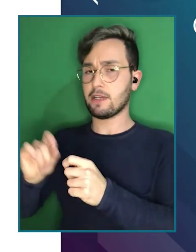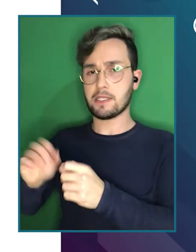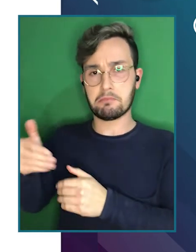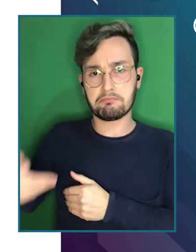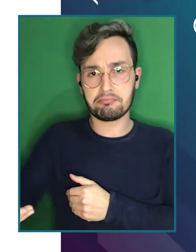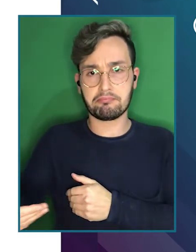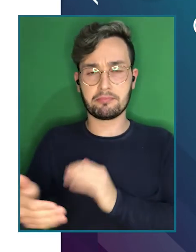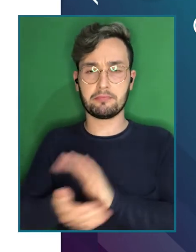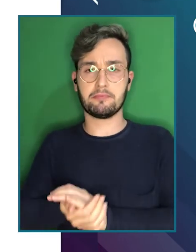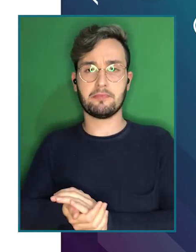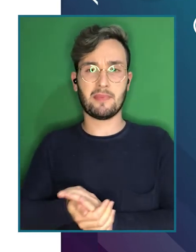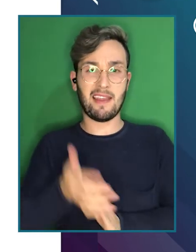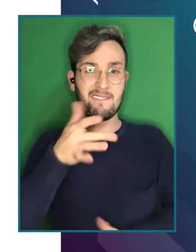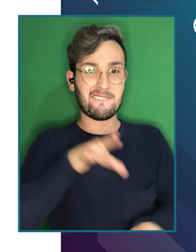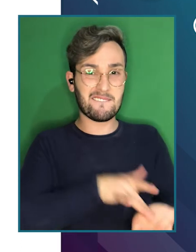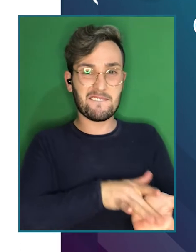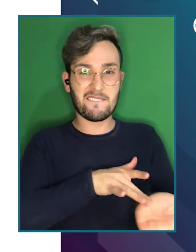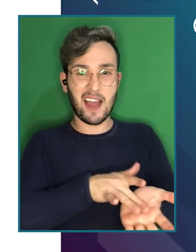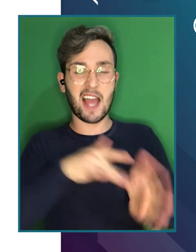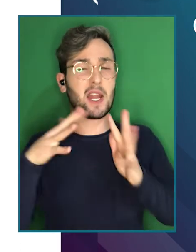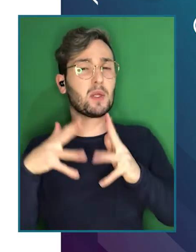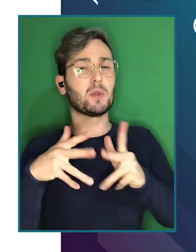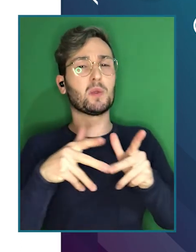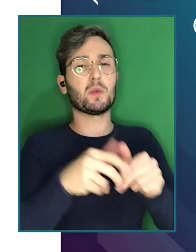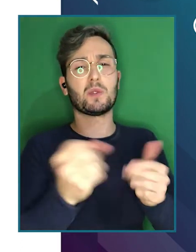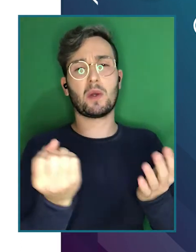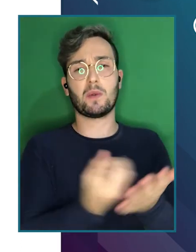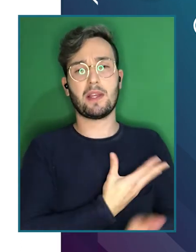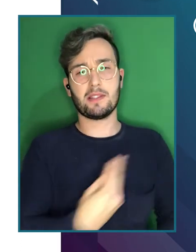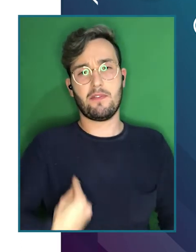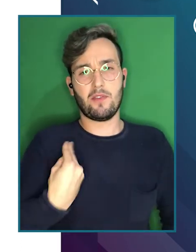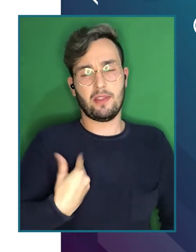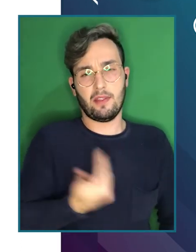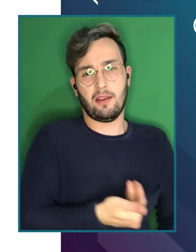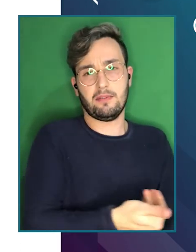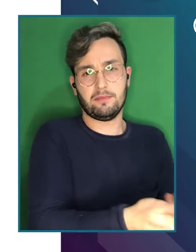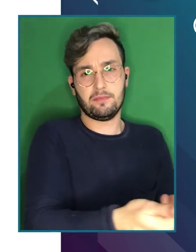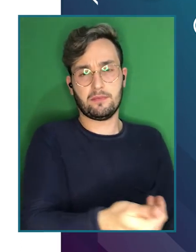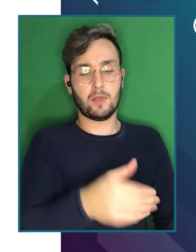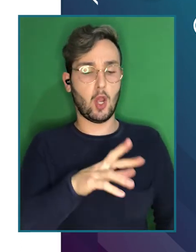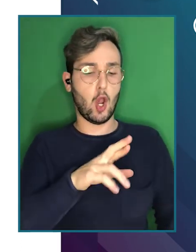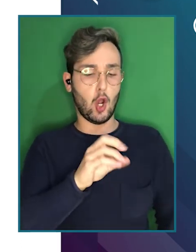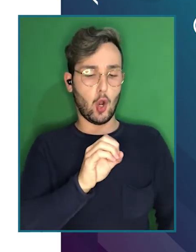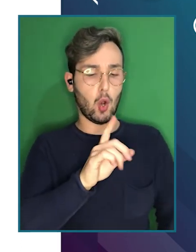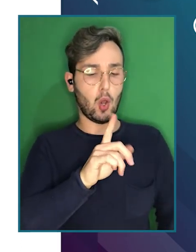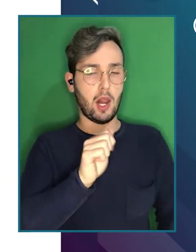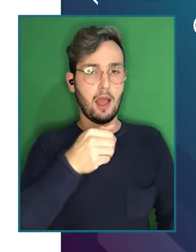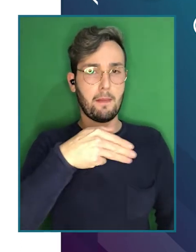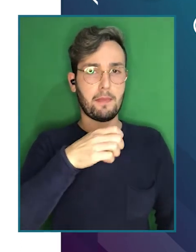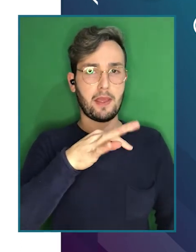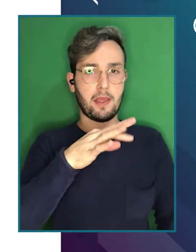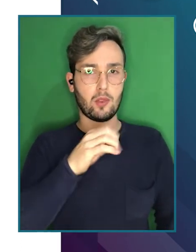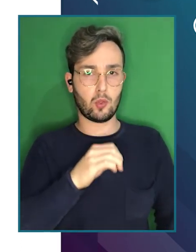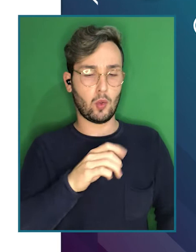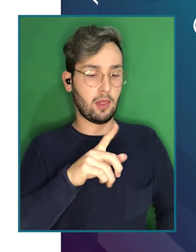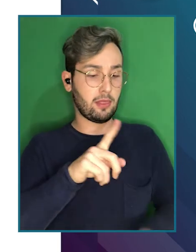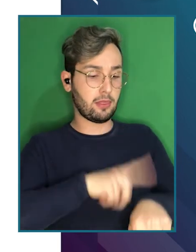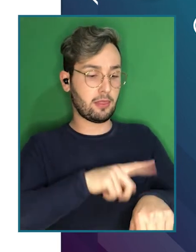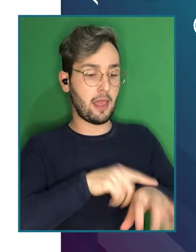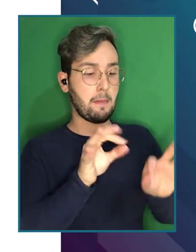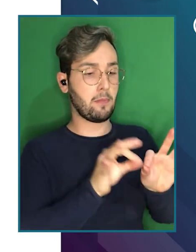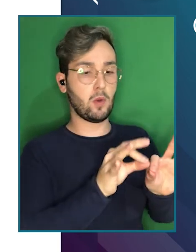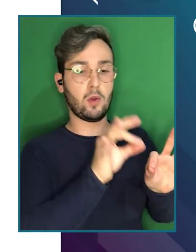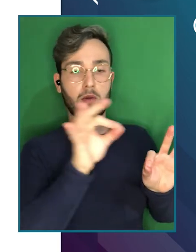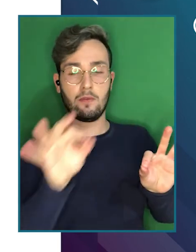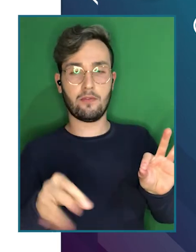componente. Considera-se falha quando esta ocorre durante a vida útil. Um rolamento é projetado para se ter